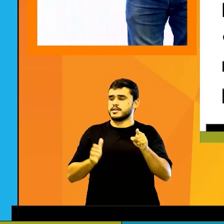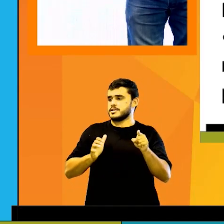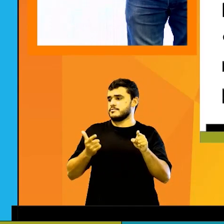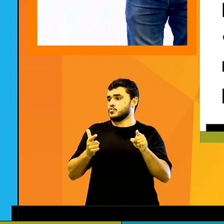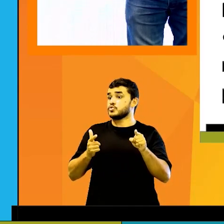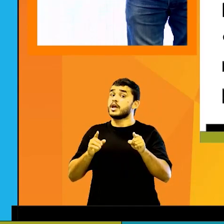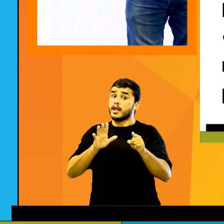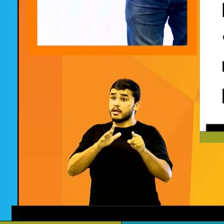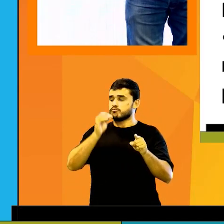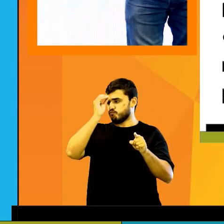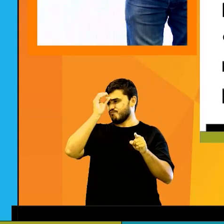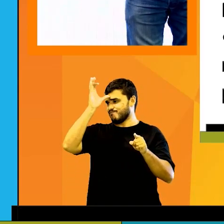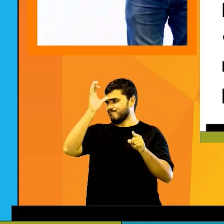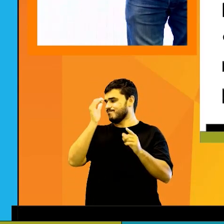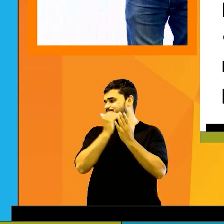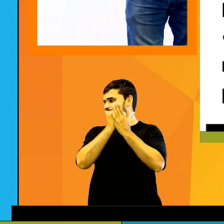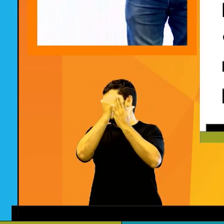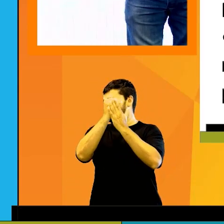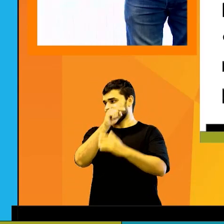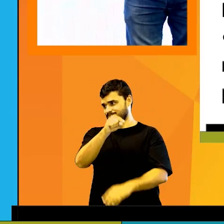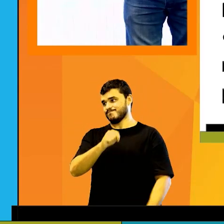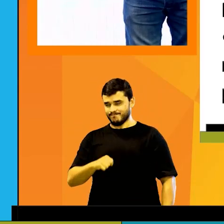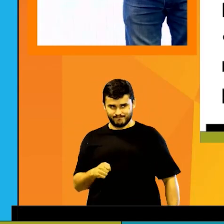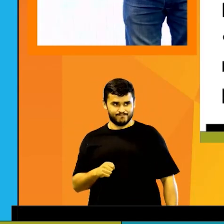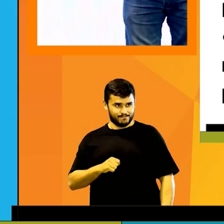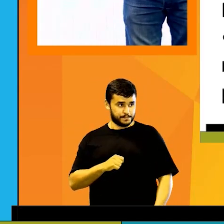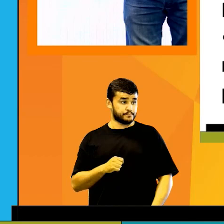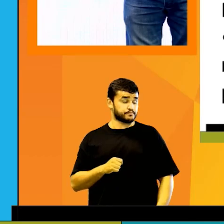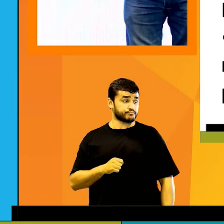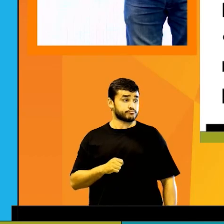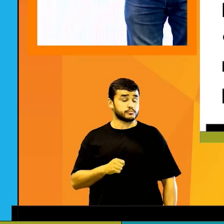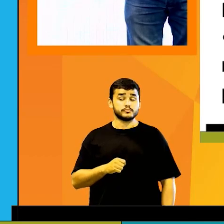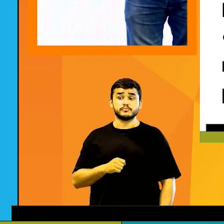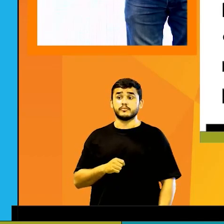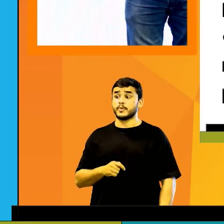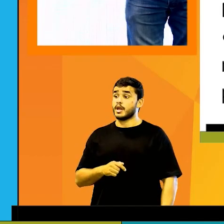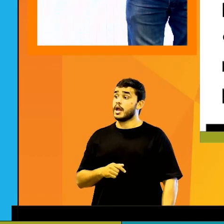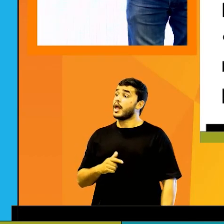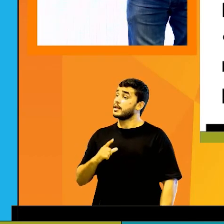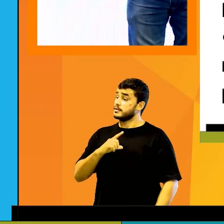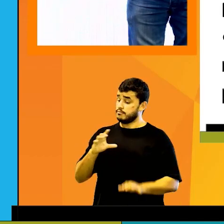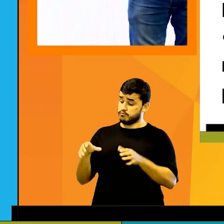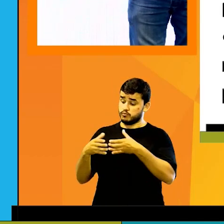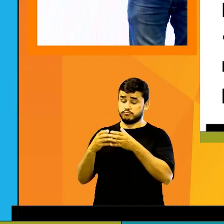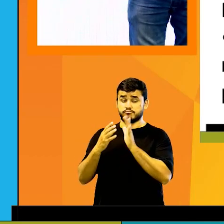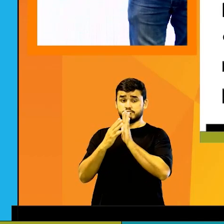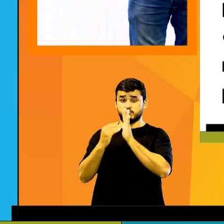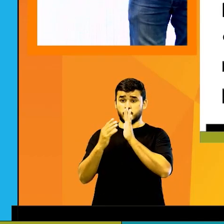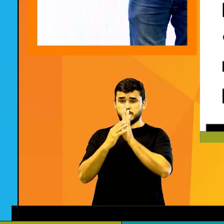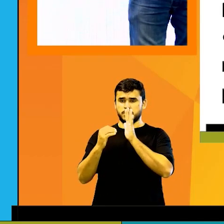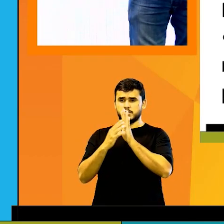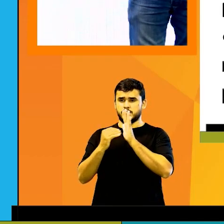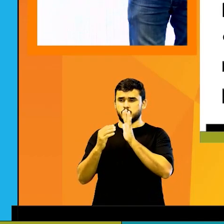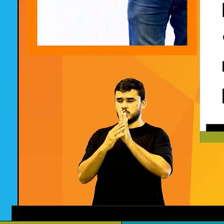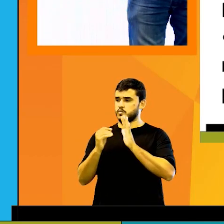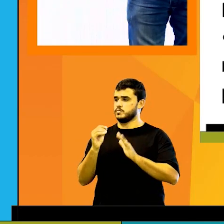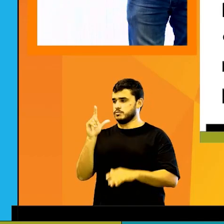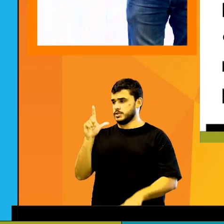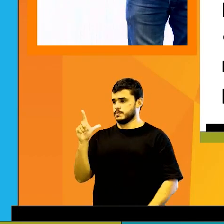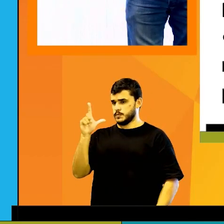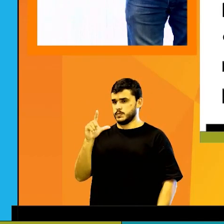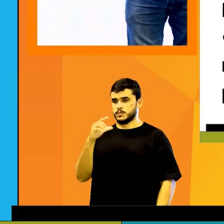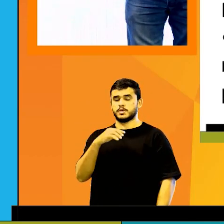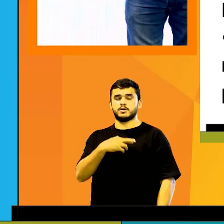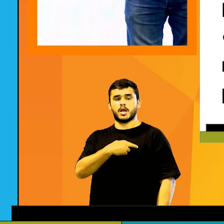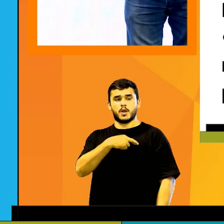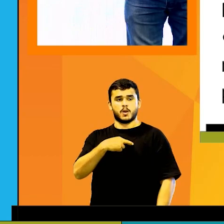alguns rapazes que exercitavam esse dom poético, romântico, que também era a escola que fazia sucesso na Europa,